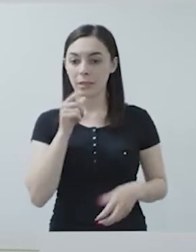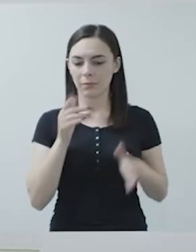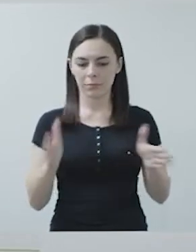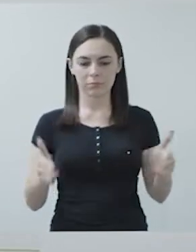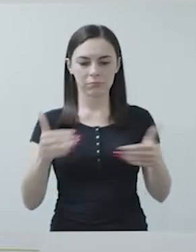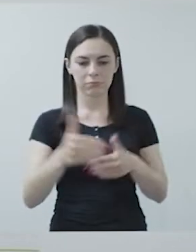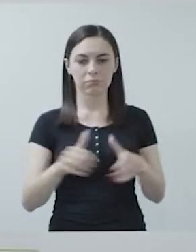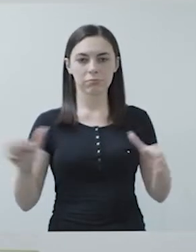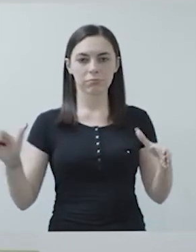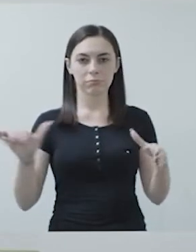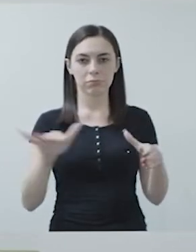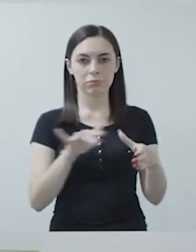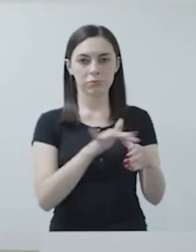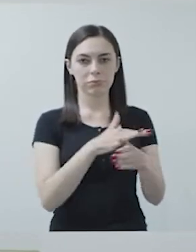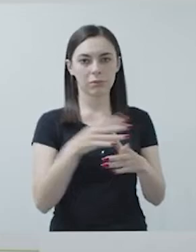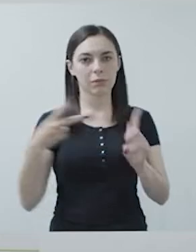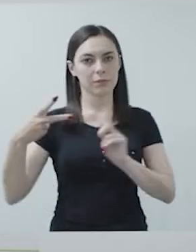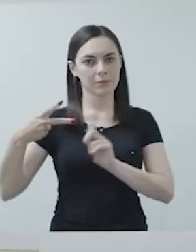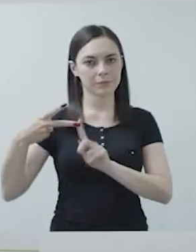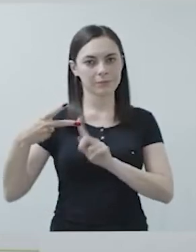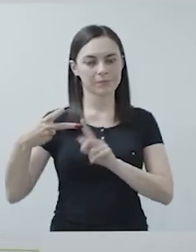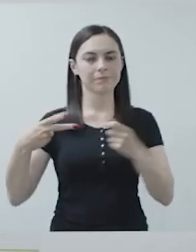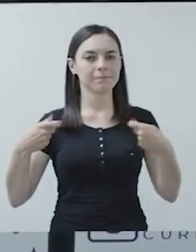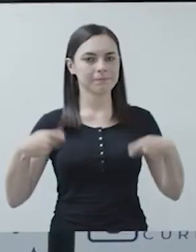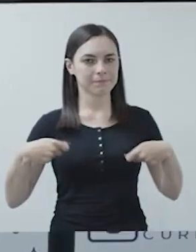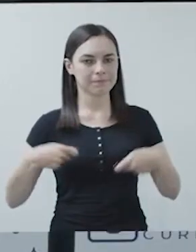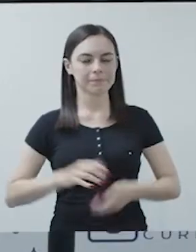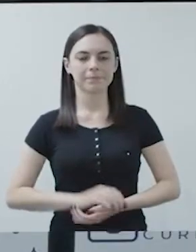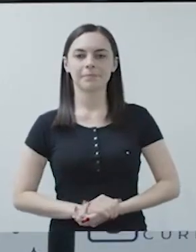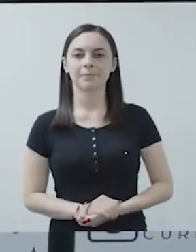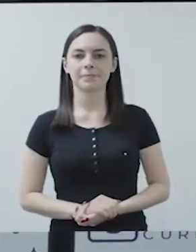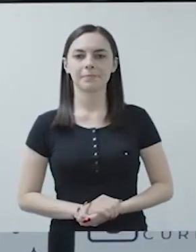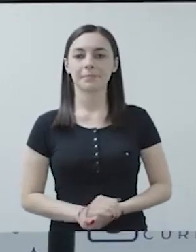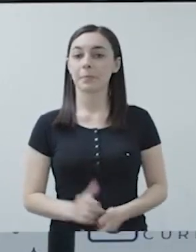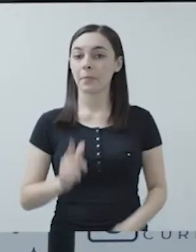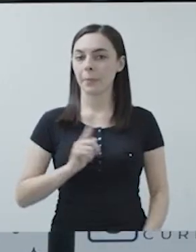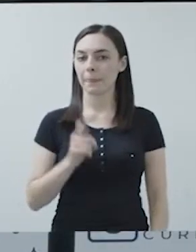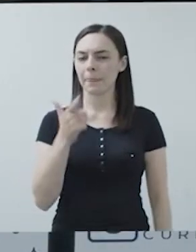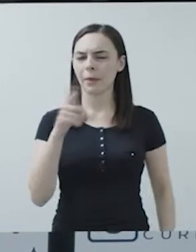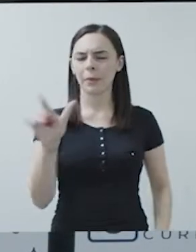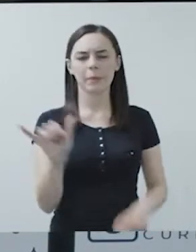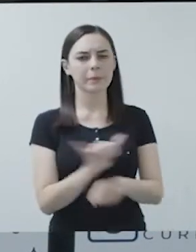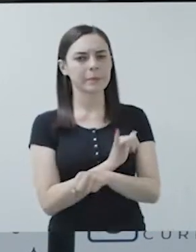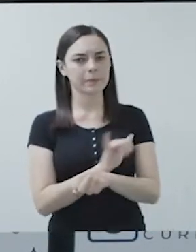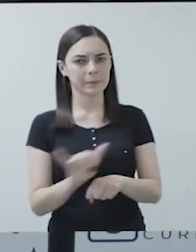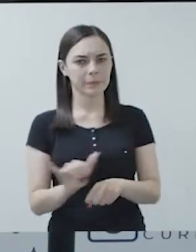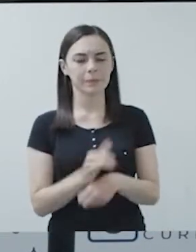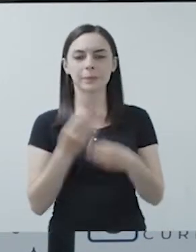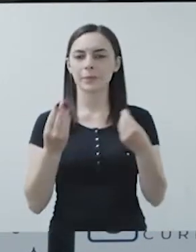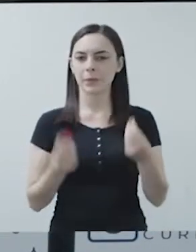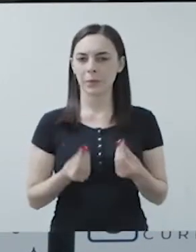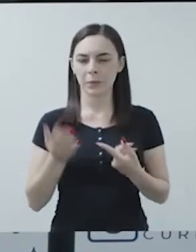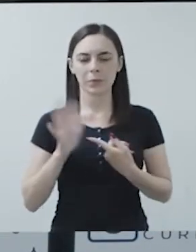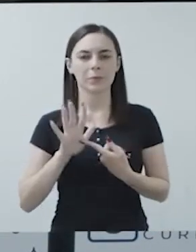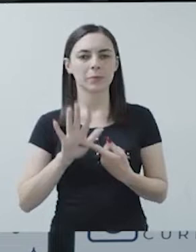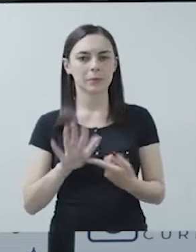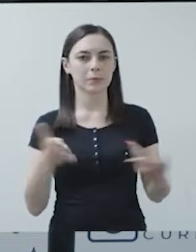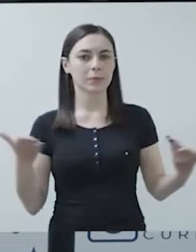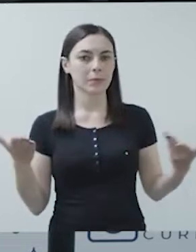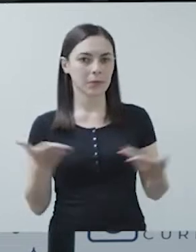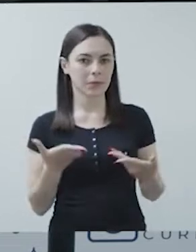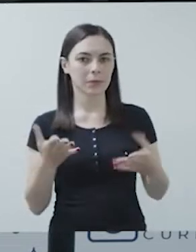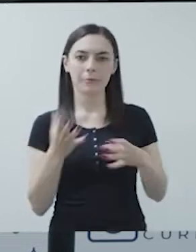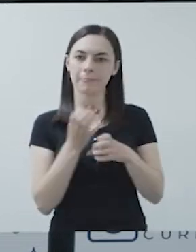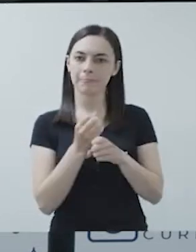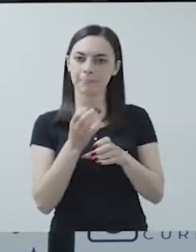o conjunto número 2. Mas nós temos uma outra forma também, que eu vou mostrar agora para vocês, para a gente fazer